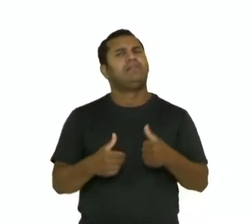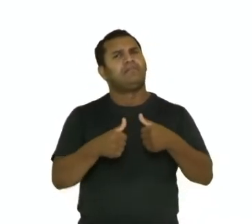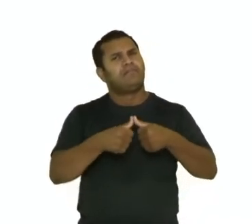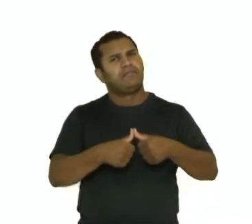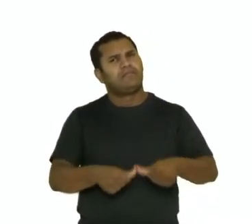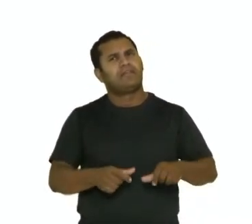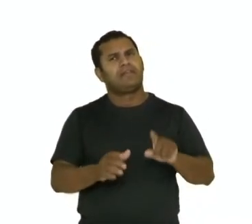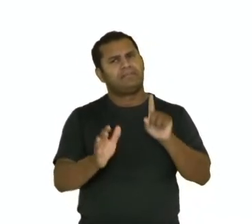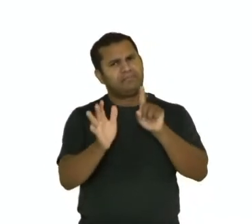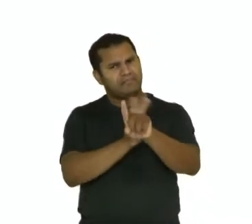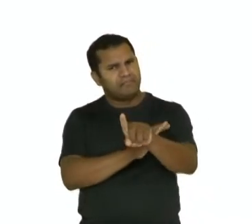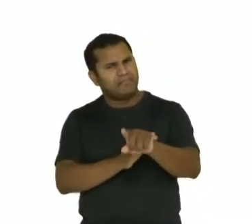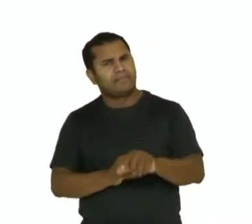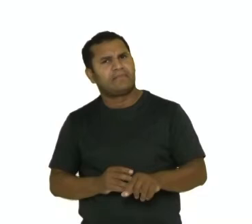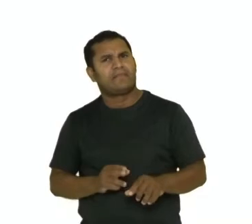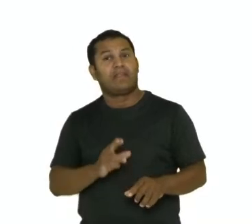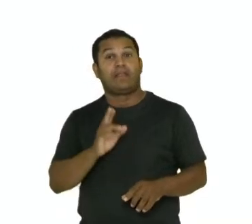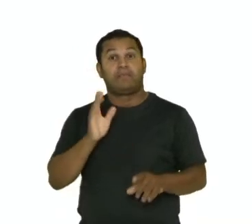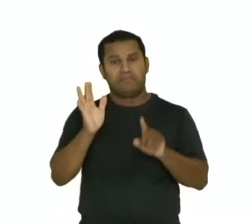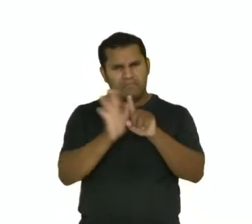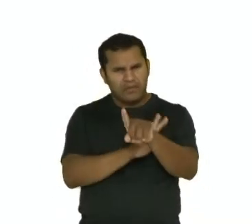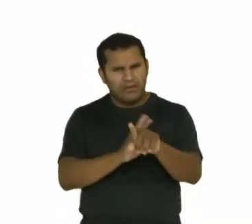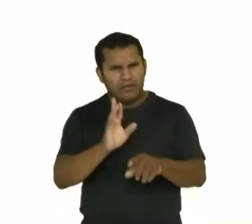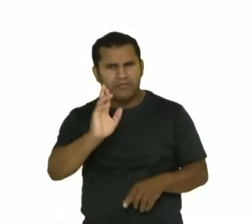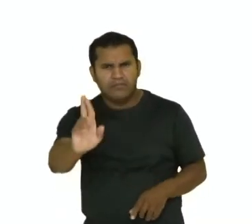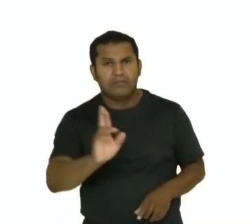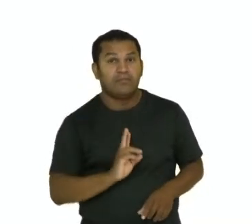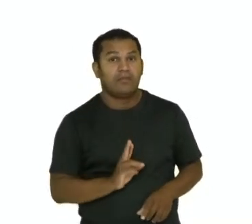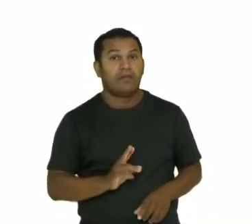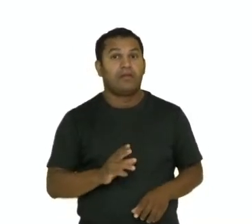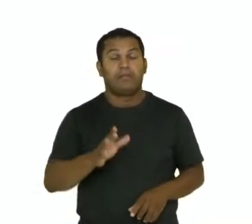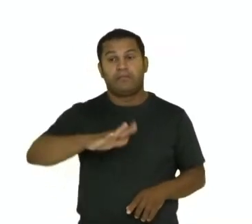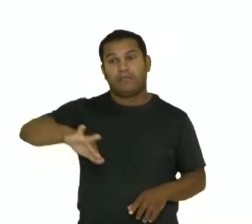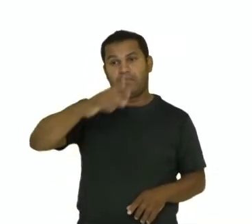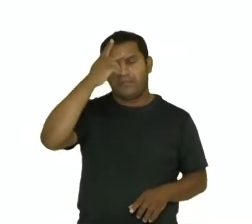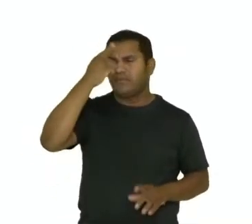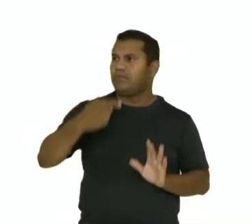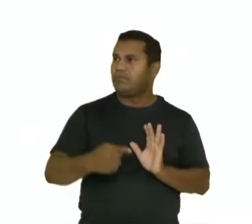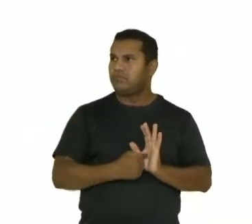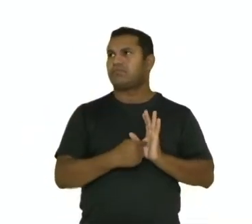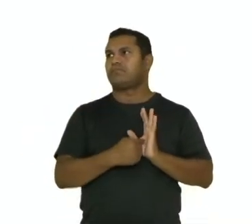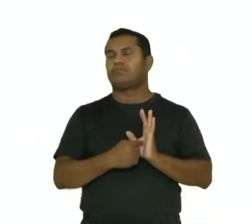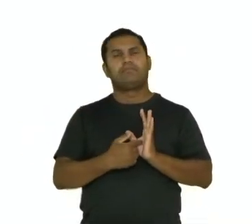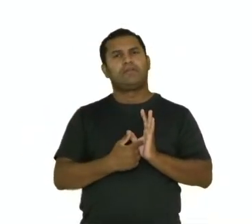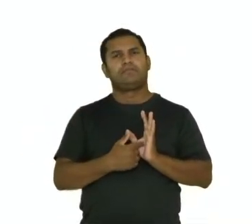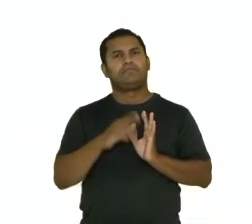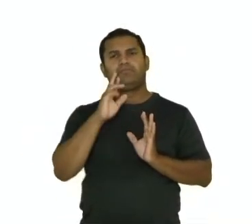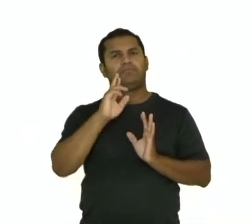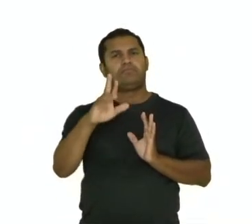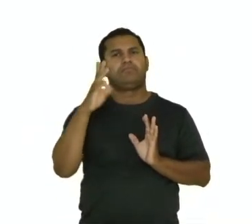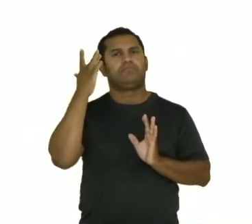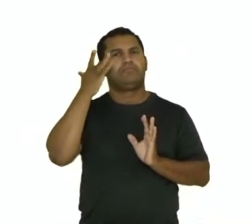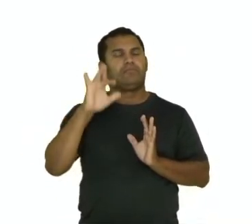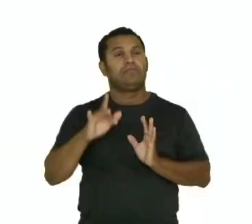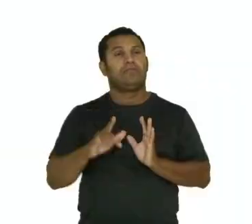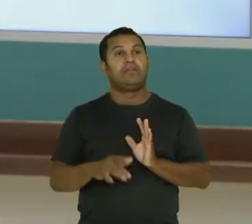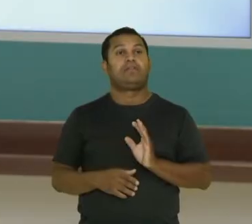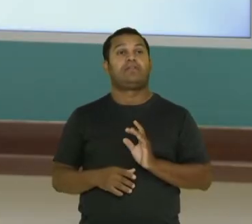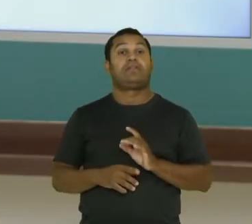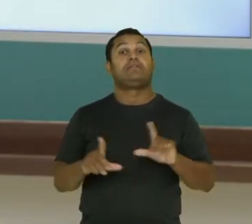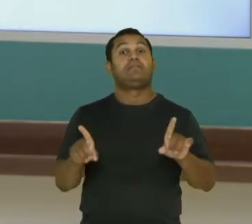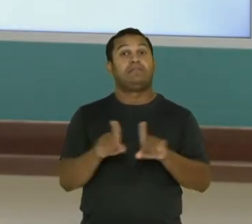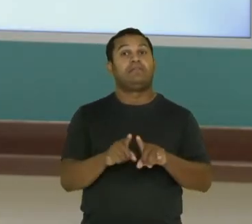pergunta retórica, uma daquelas perguntas que as pessoas não saibam como responder, se torna muito importante. Seja ousado, se use de